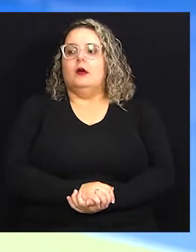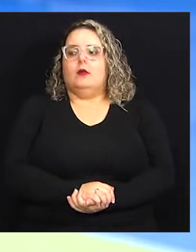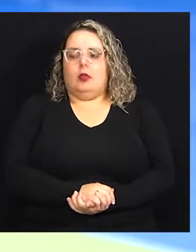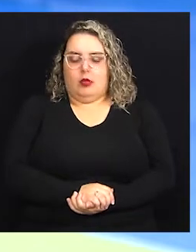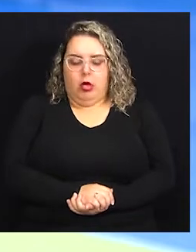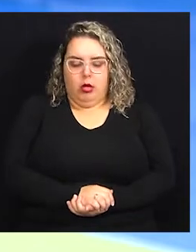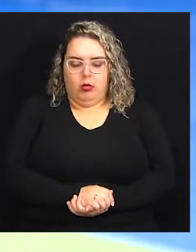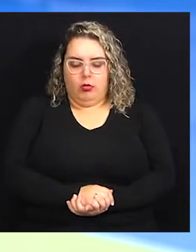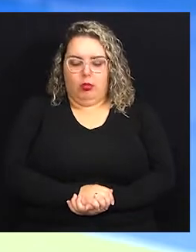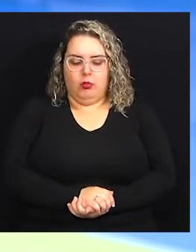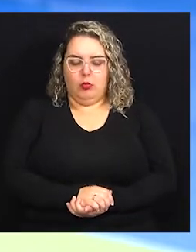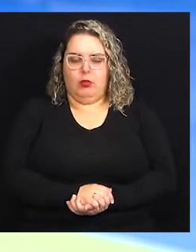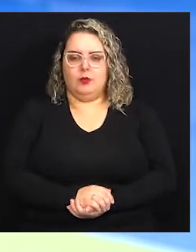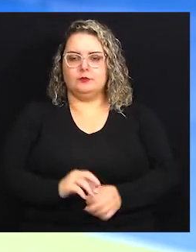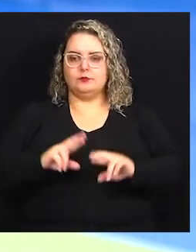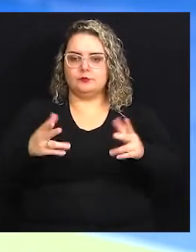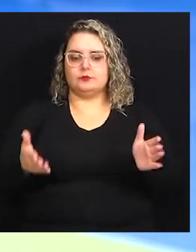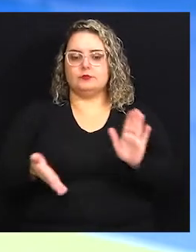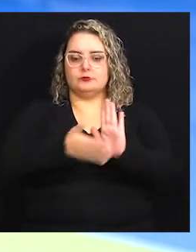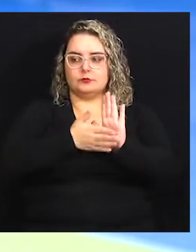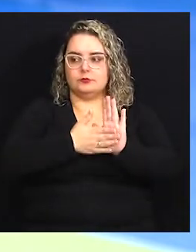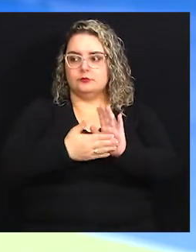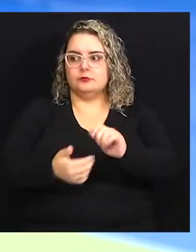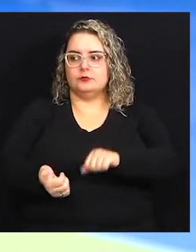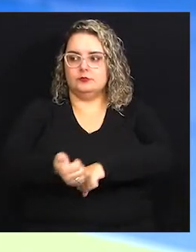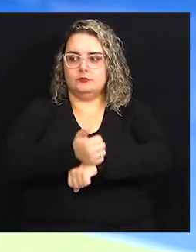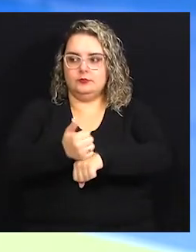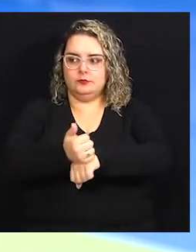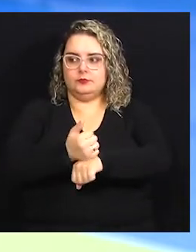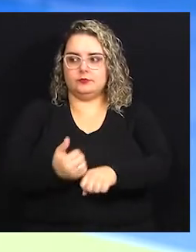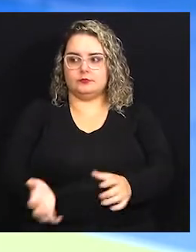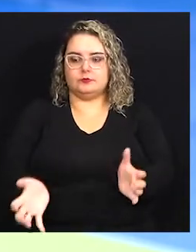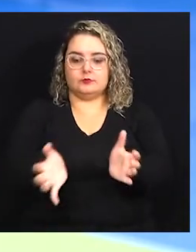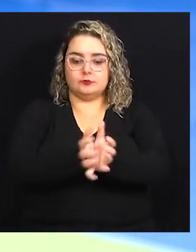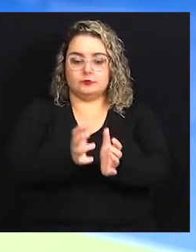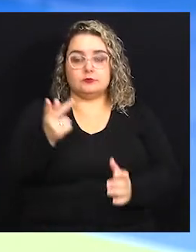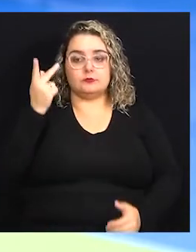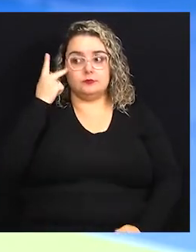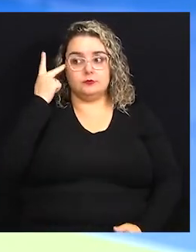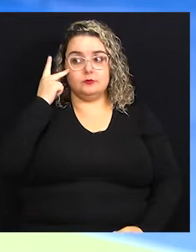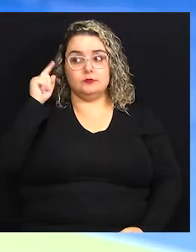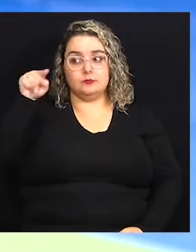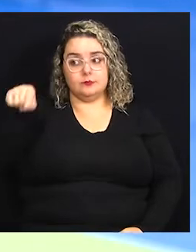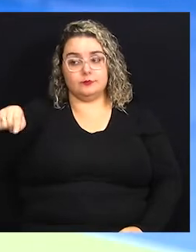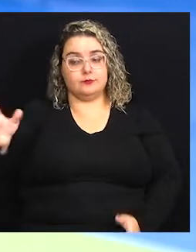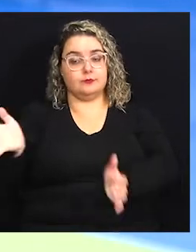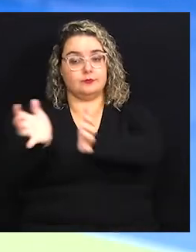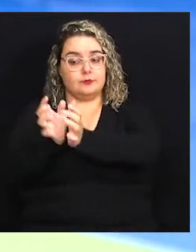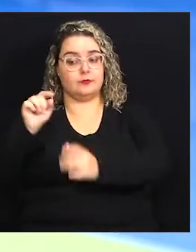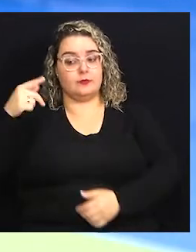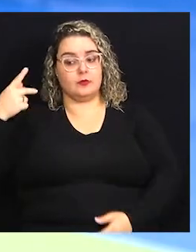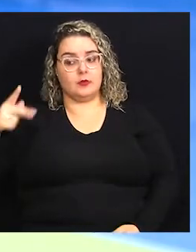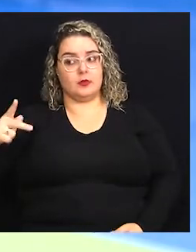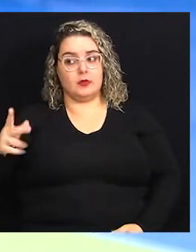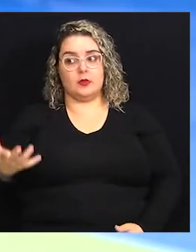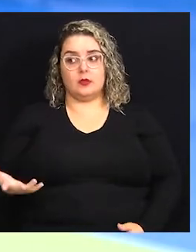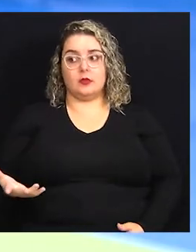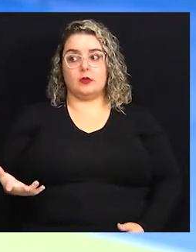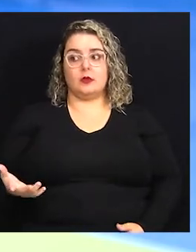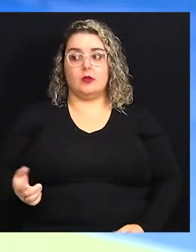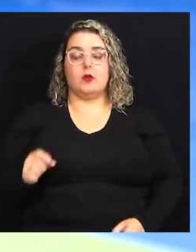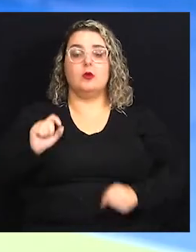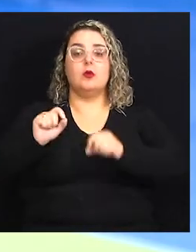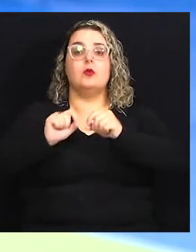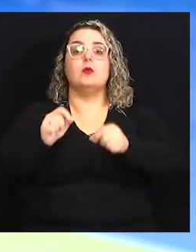É diferente você oferecer uma proposta para uma jogadora, você estando com a equipe em São Paulo, você estando com a equipe lá. Porque todo mundo sempre pergunta o